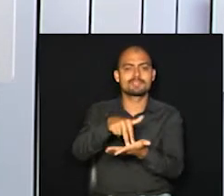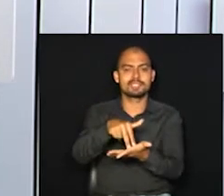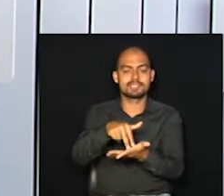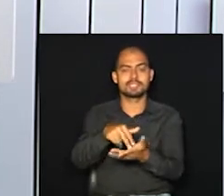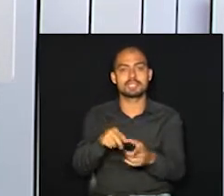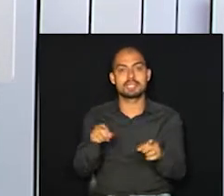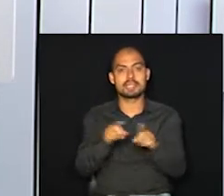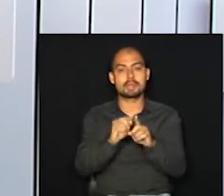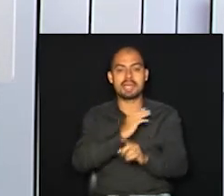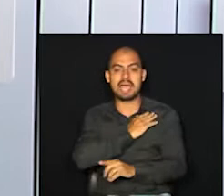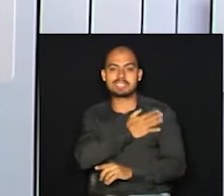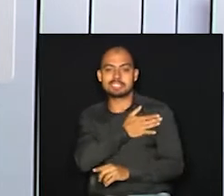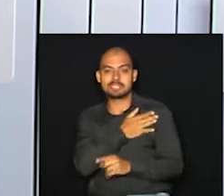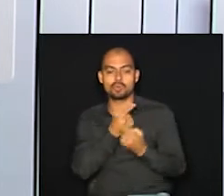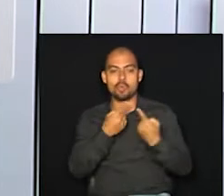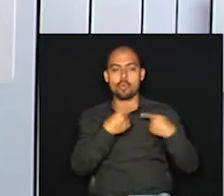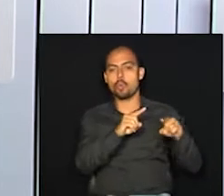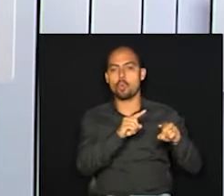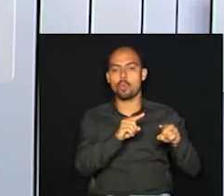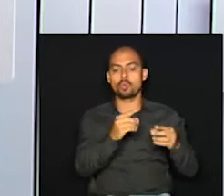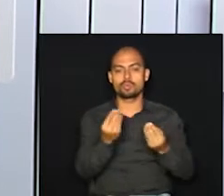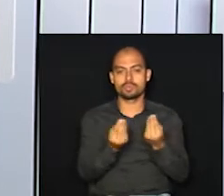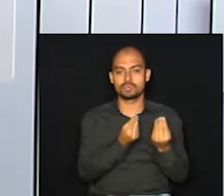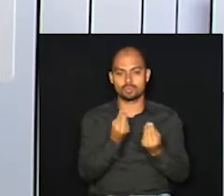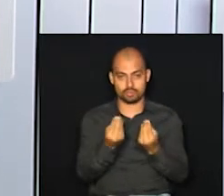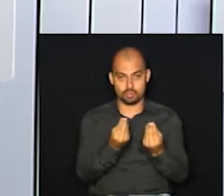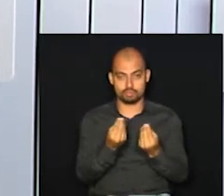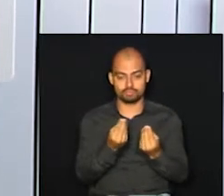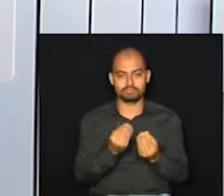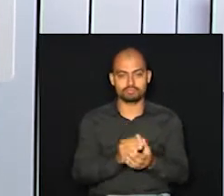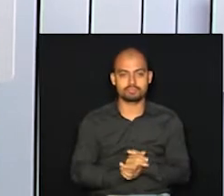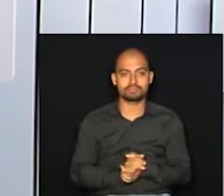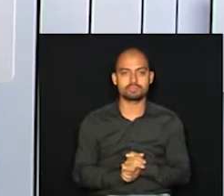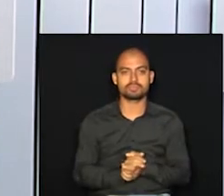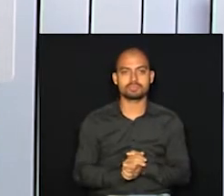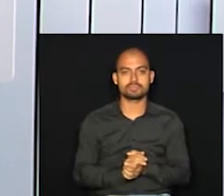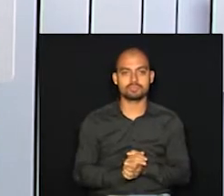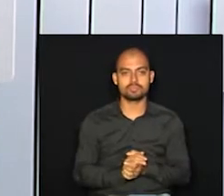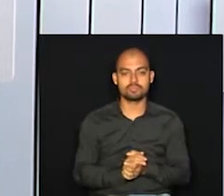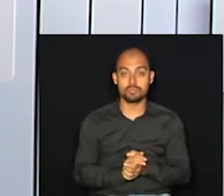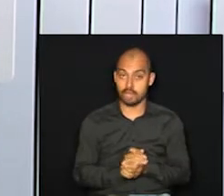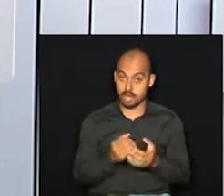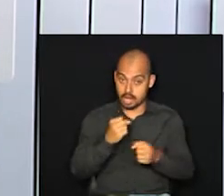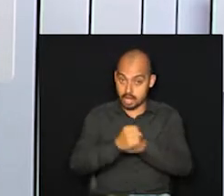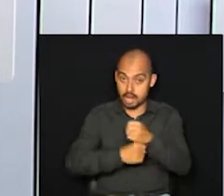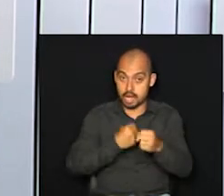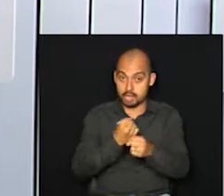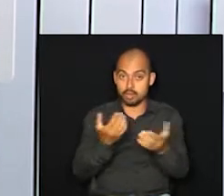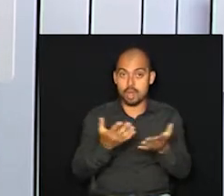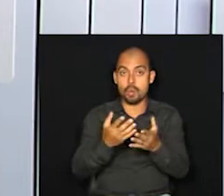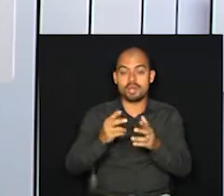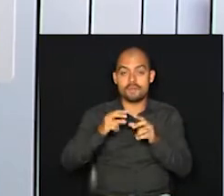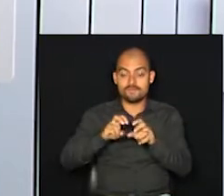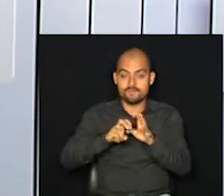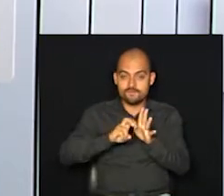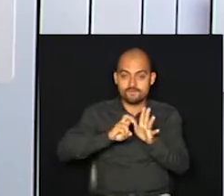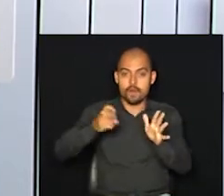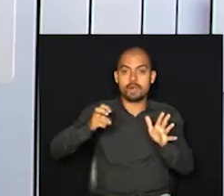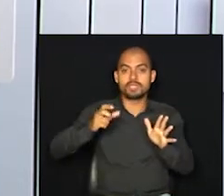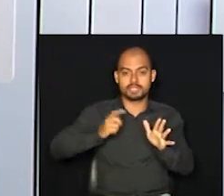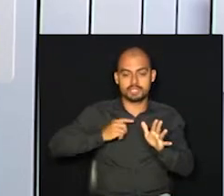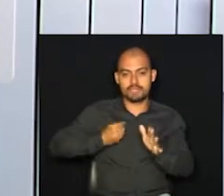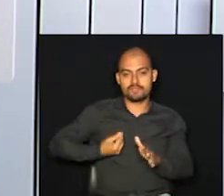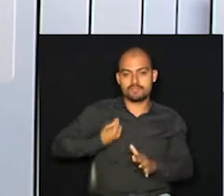combater o racismo estrutural que existe no país. E este ano ganhou voz o movimento Vidas